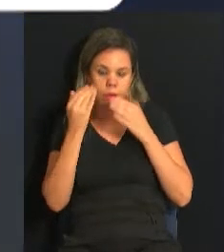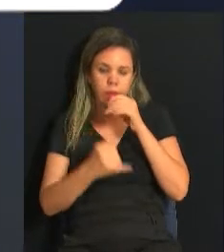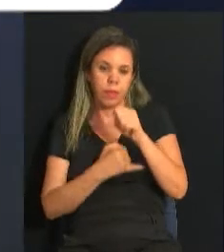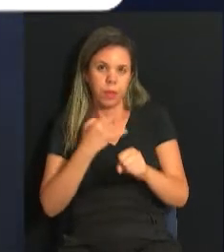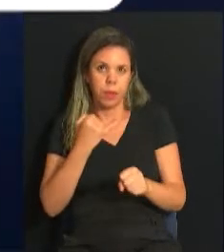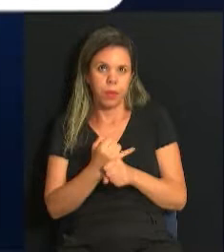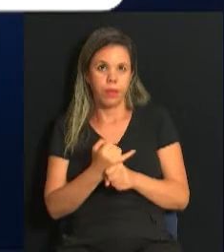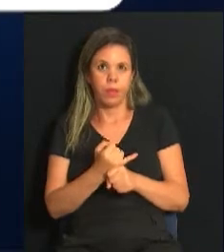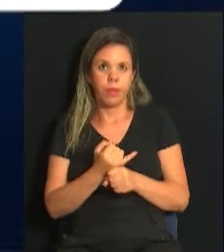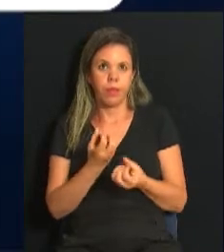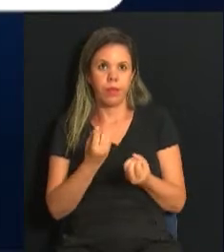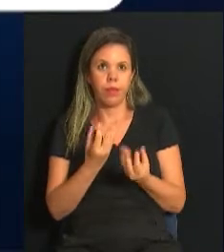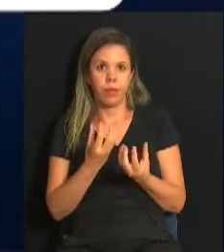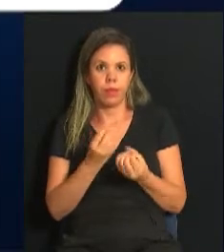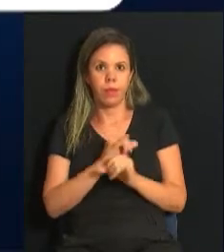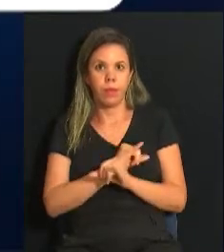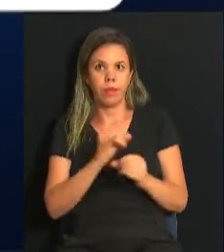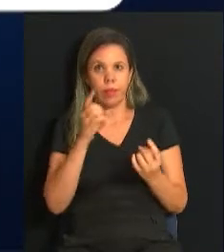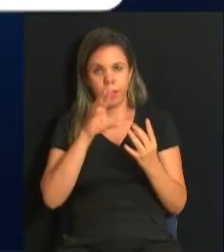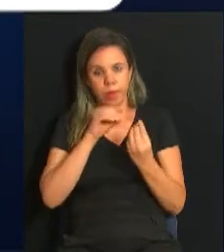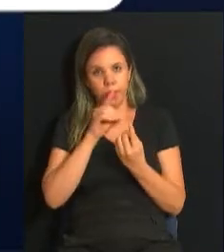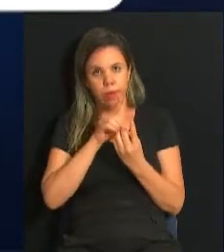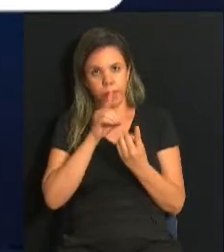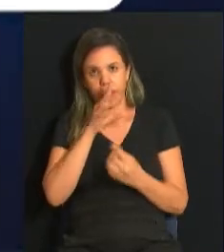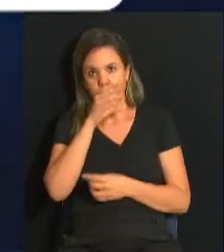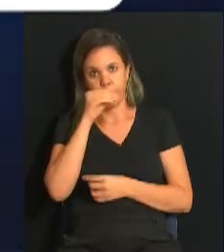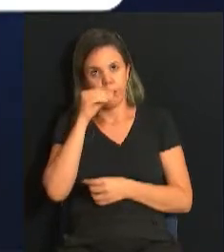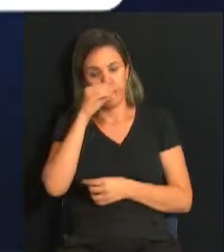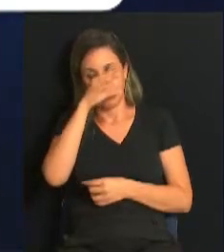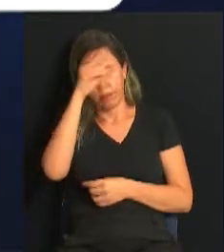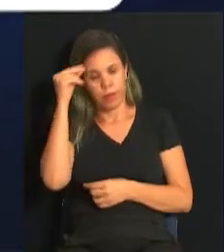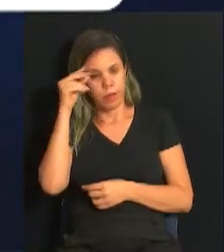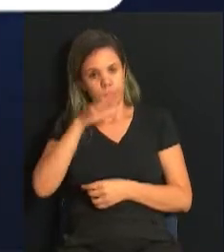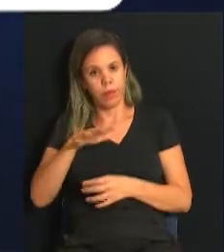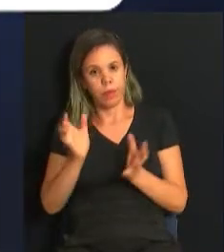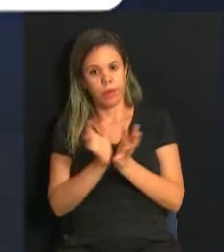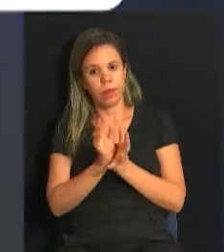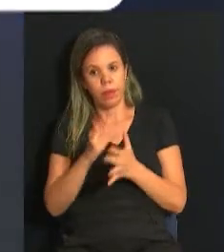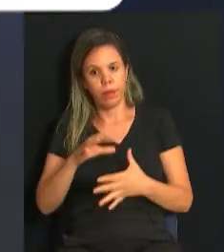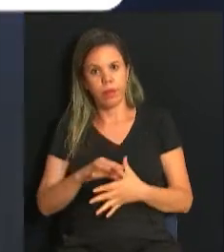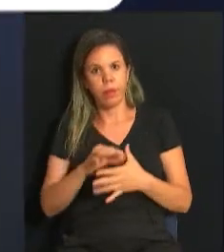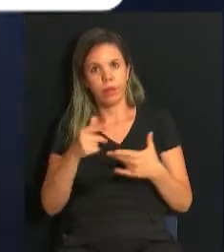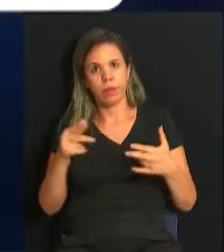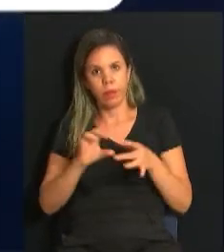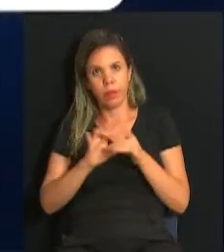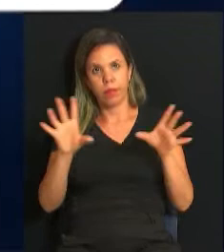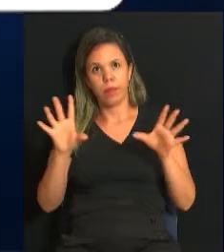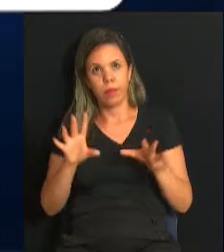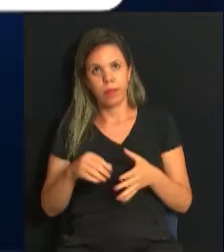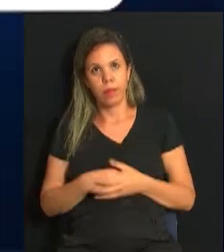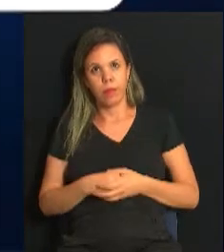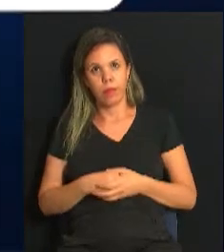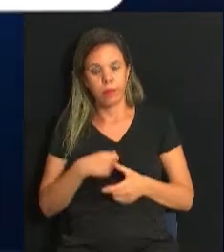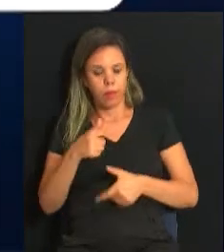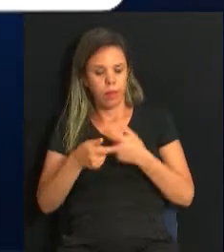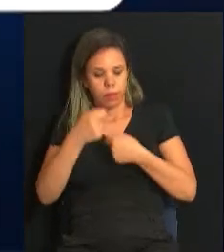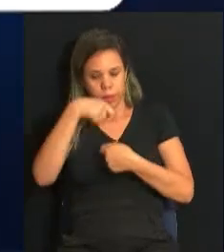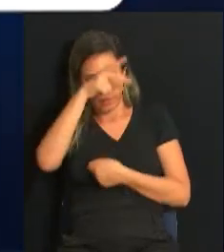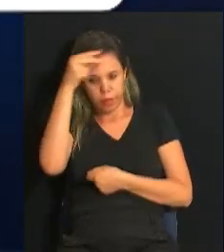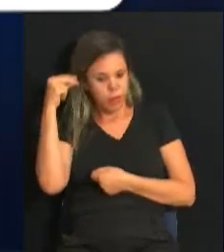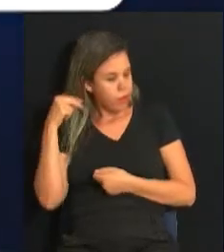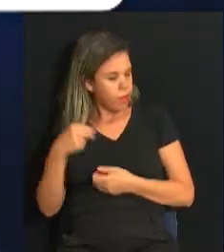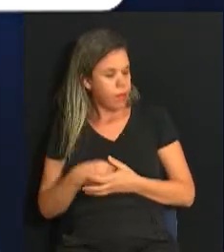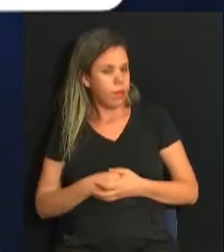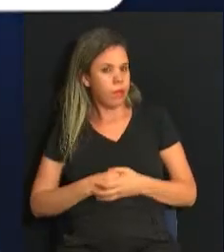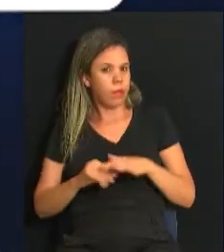de informações dos os nomeados para cargos em comissão de livre provimento e exoneração na administração pública